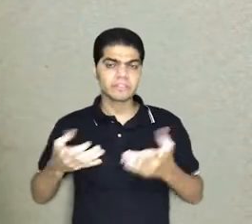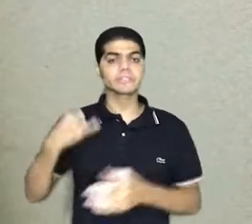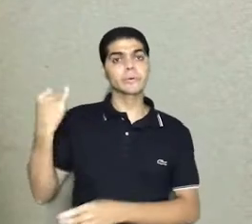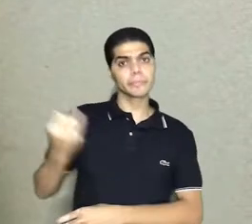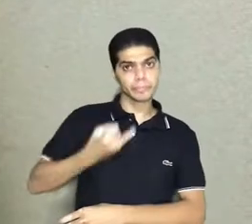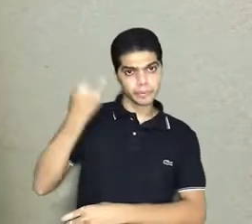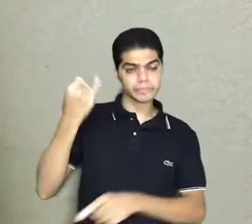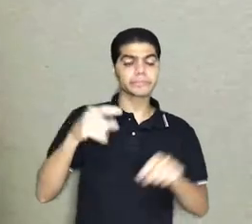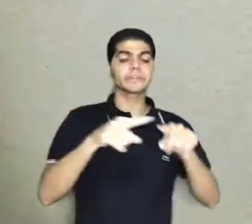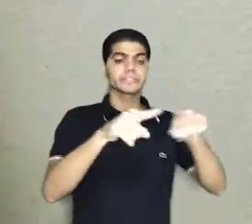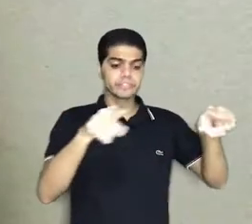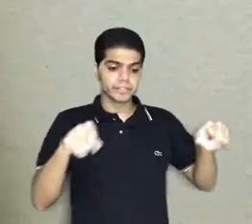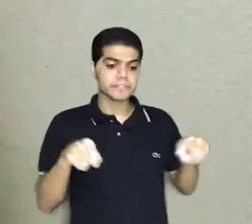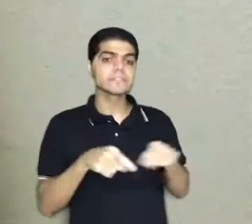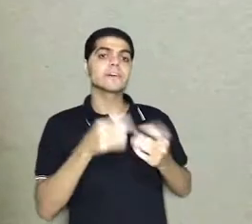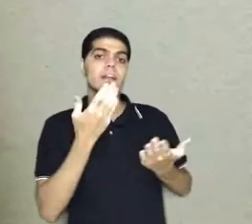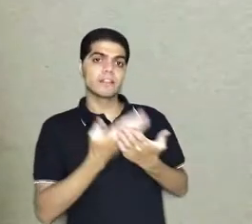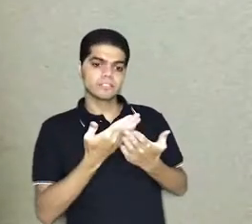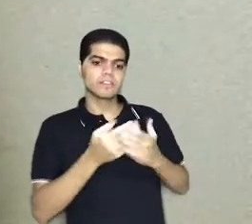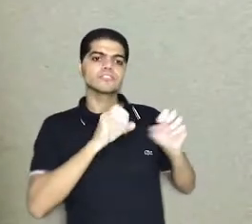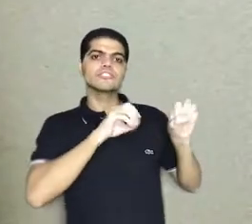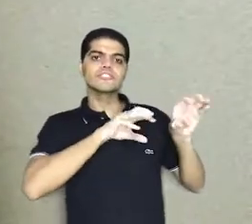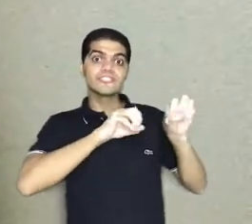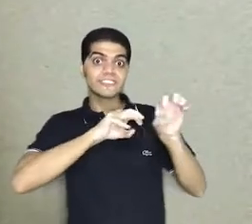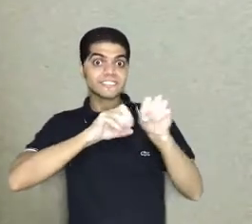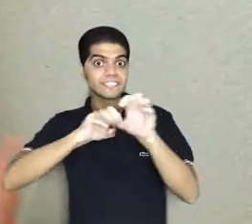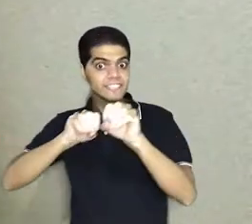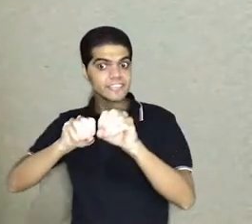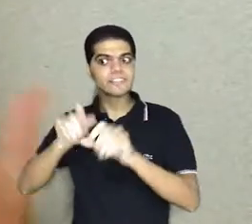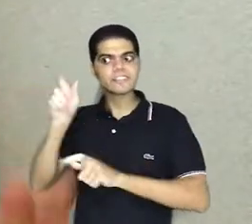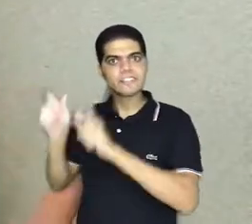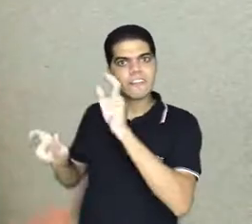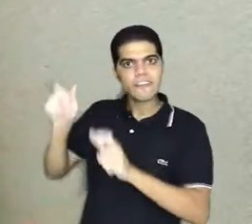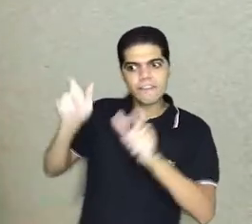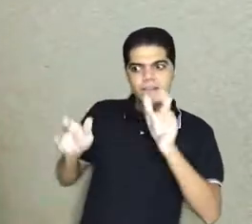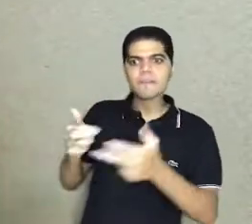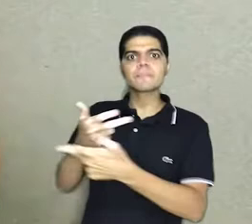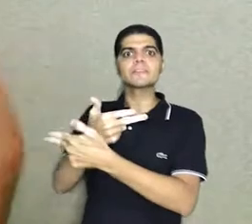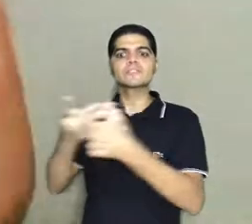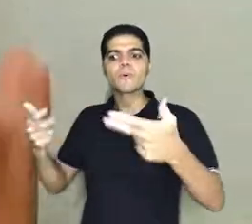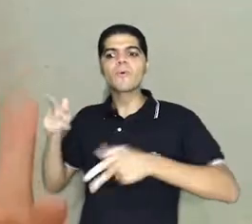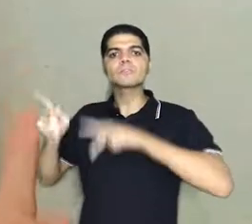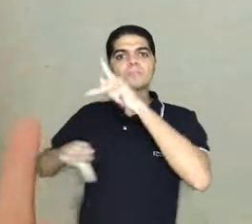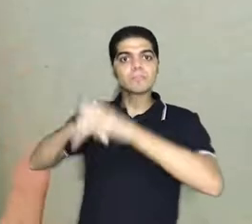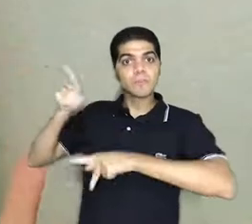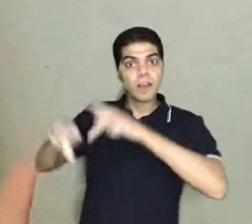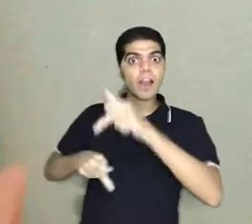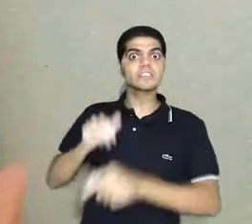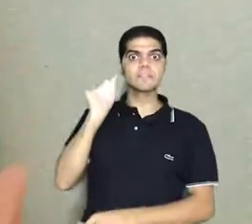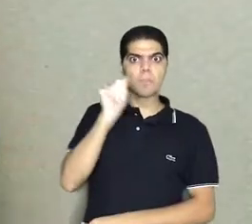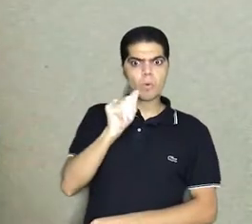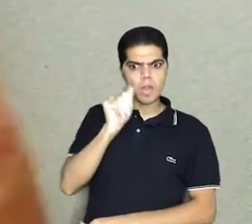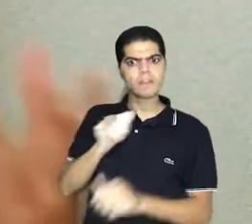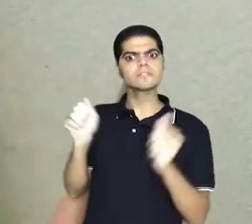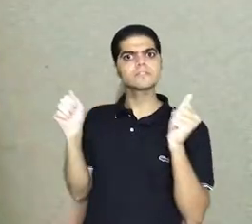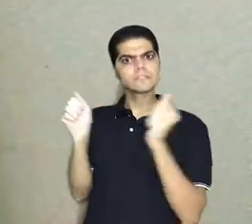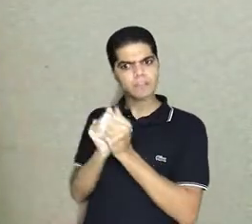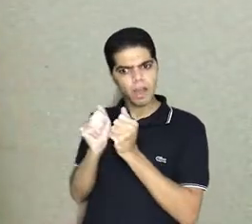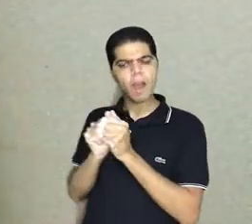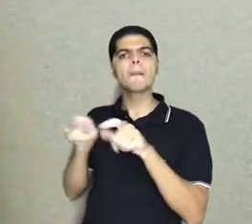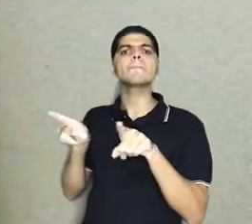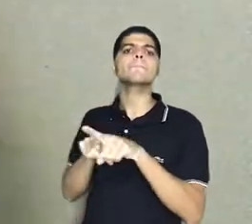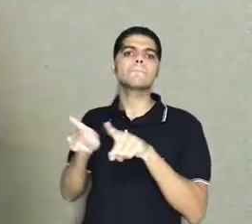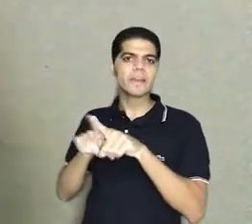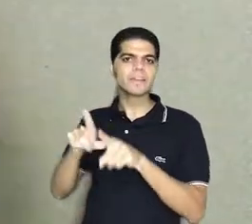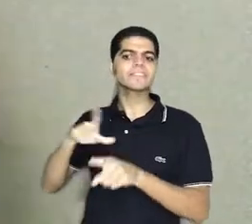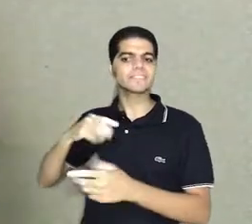gente traga também essas outras vozes, para entender que as pessoas populares e que mulheres também compõem toda a nossa narrativa